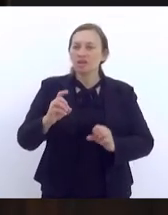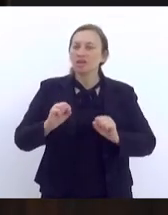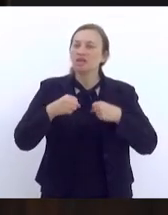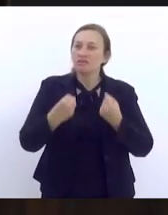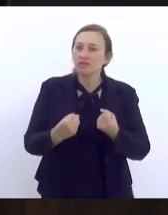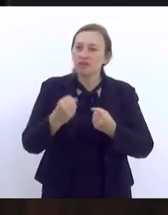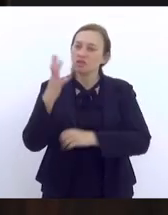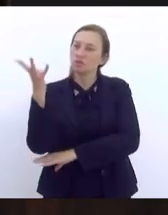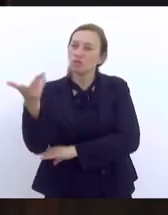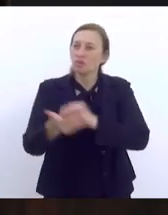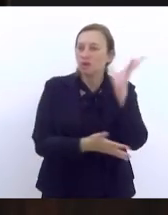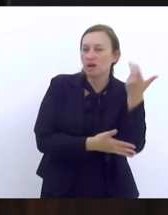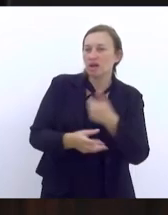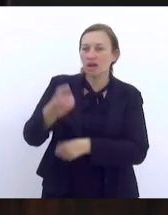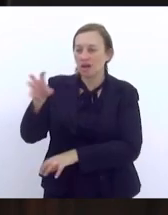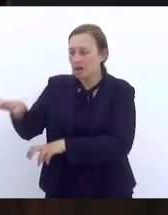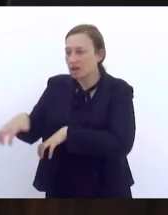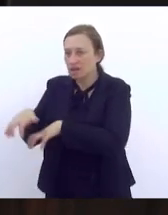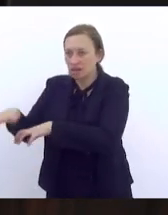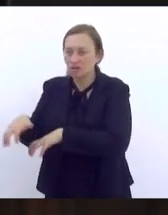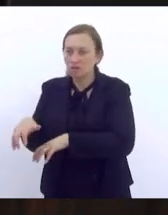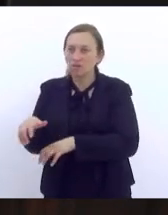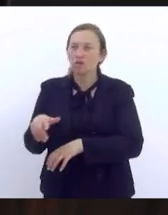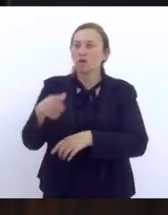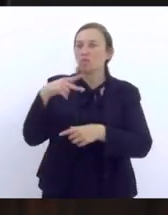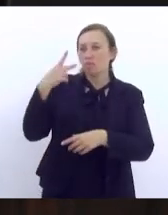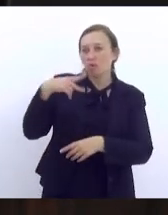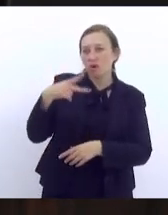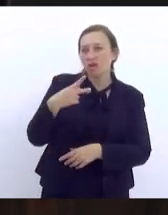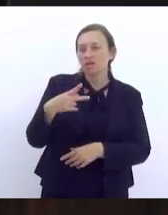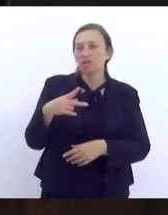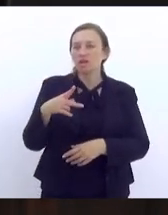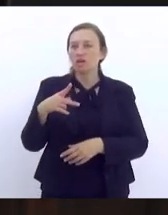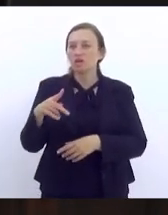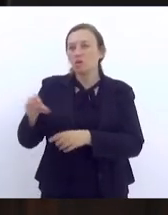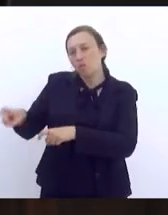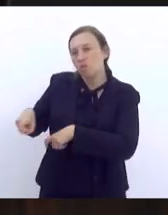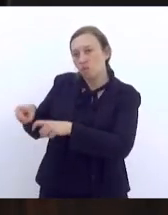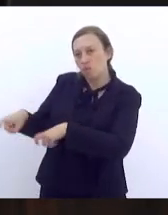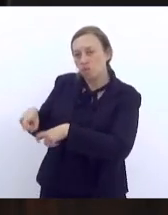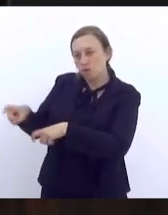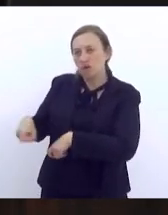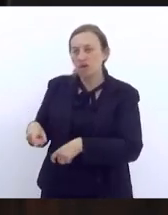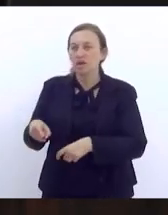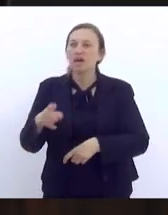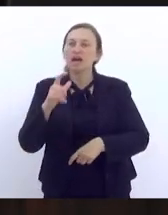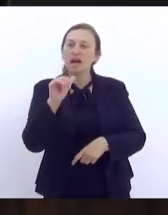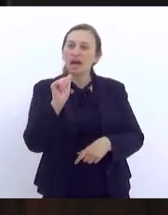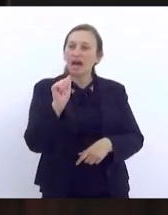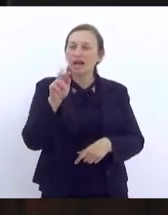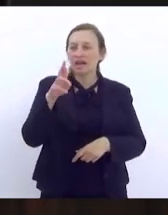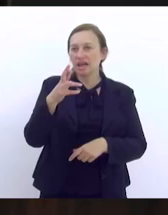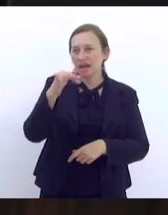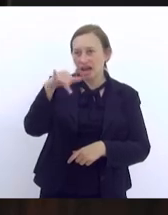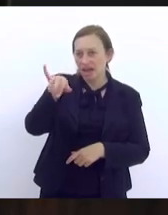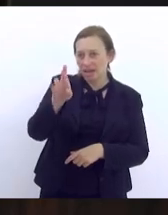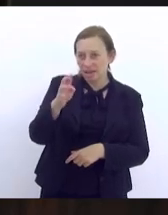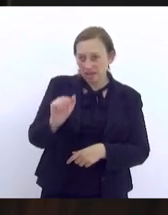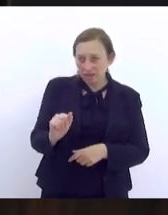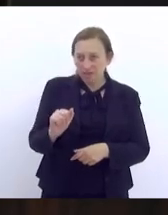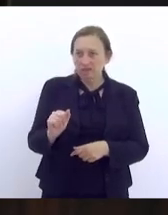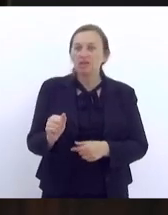ambiental agricultura pecuária e política Rural agrária Pesqueira de política Urbana habitação e assuntos fundiários